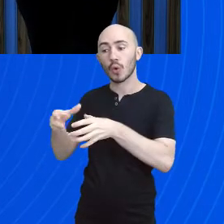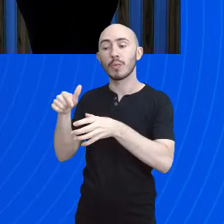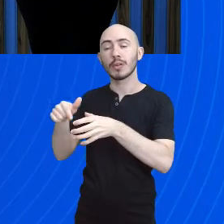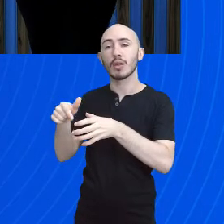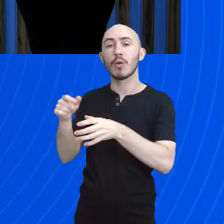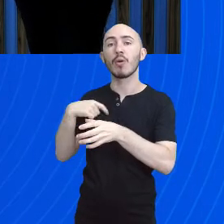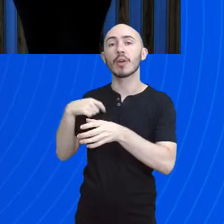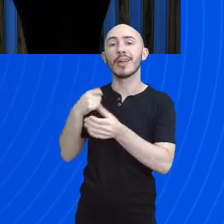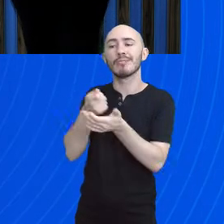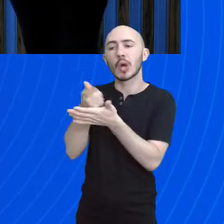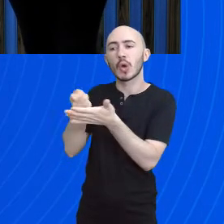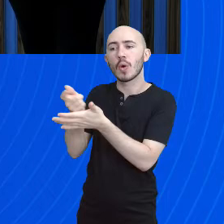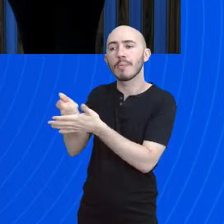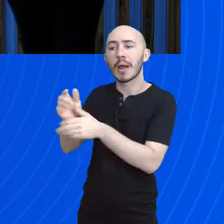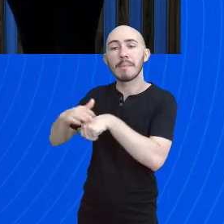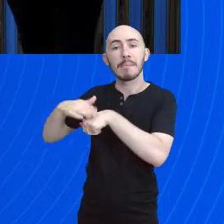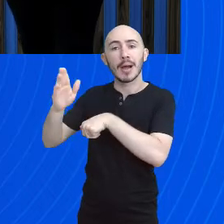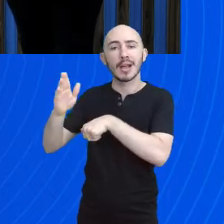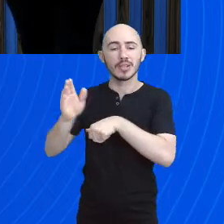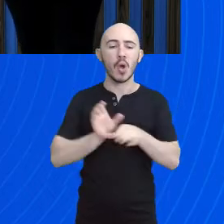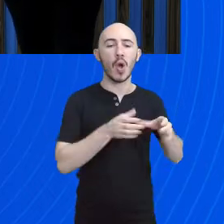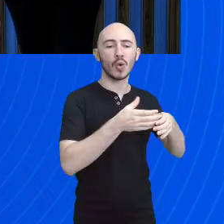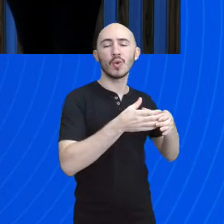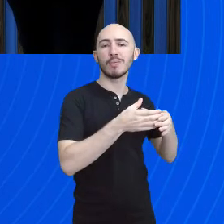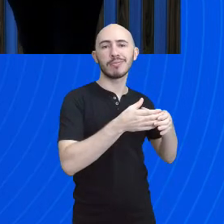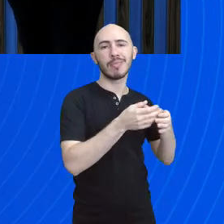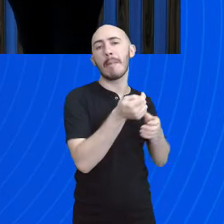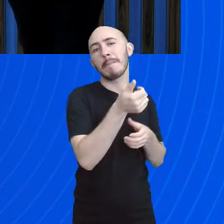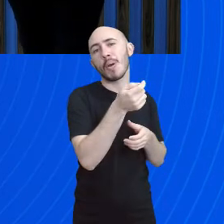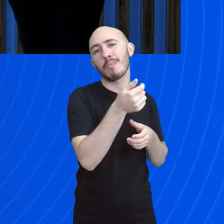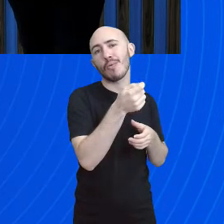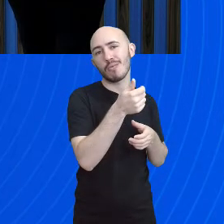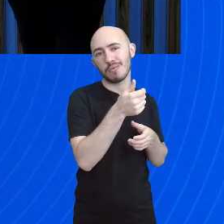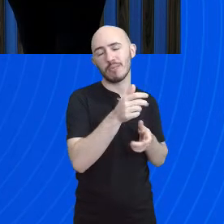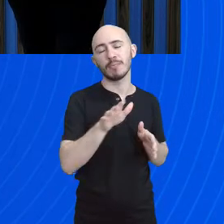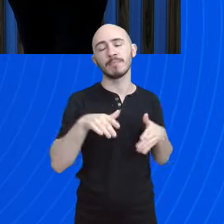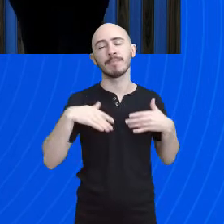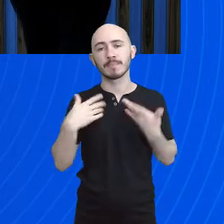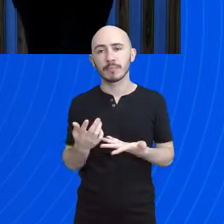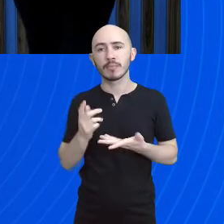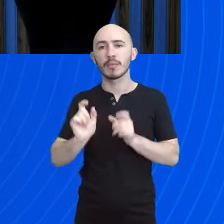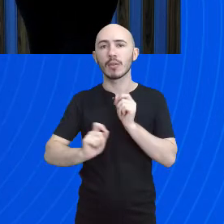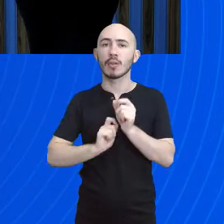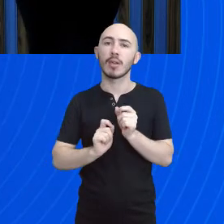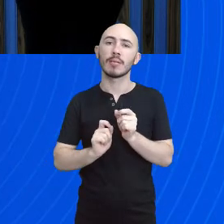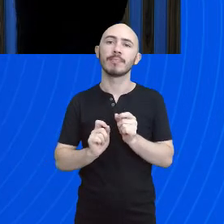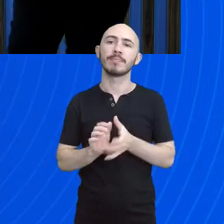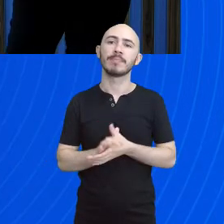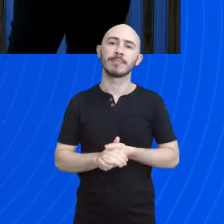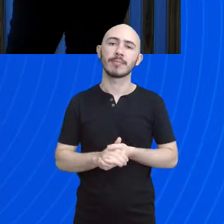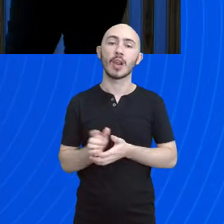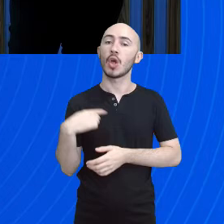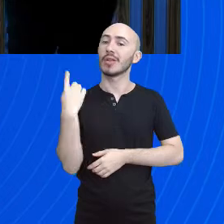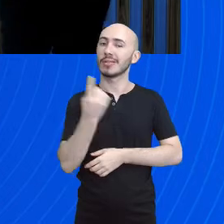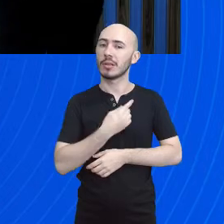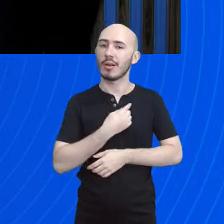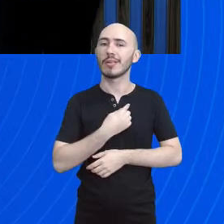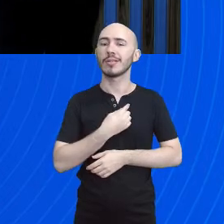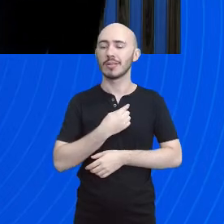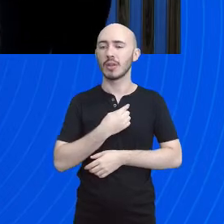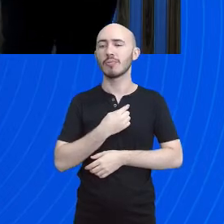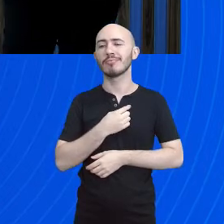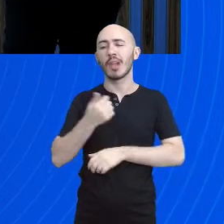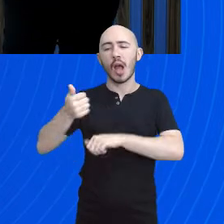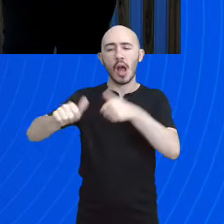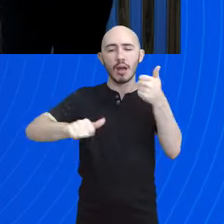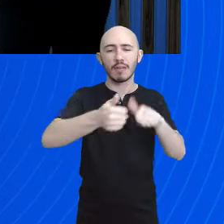consumir mais, outros não têm essa oportunidade de consumir tanto. Mas mesmo assim, a gente tira uma média, né?